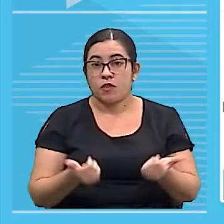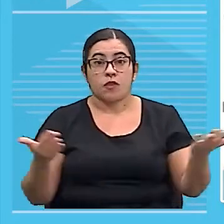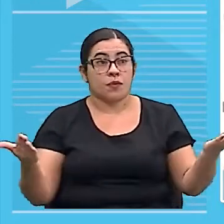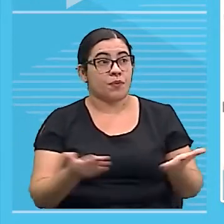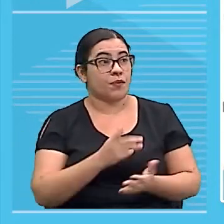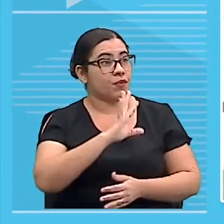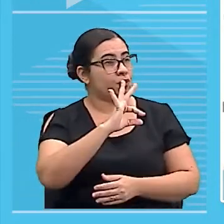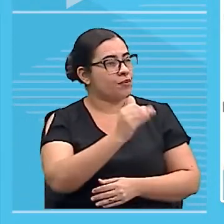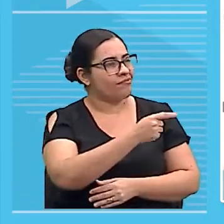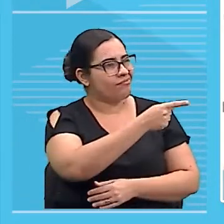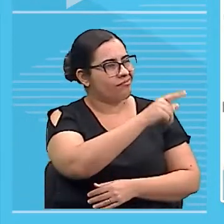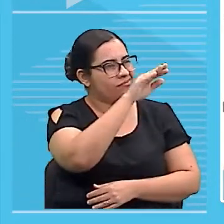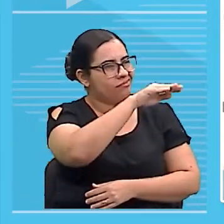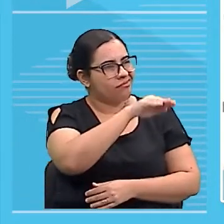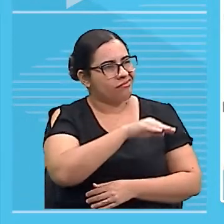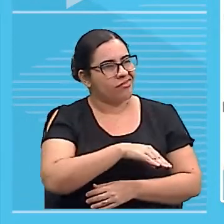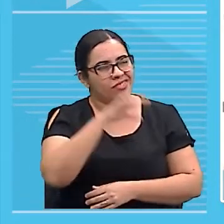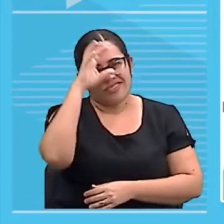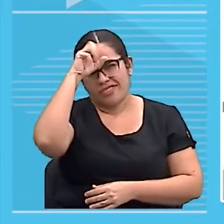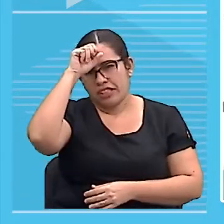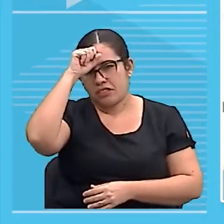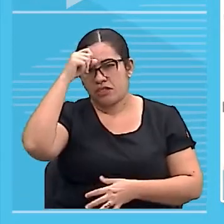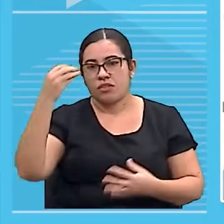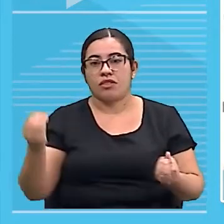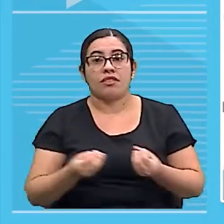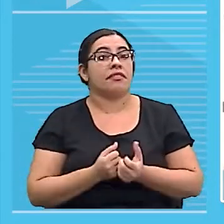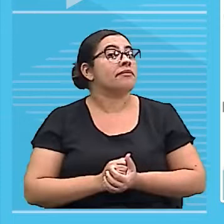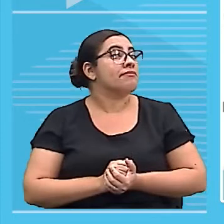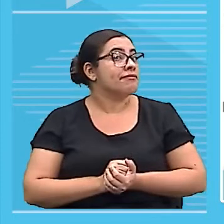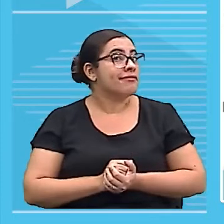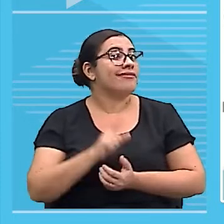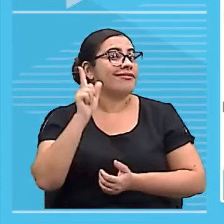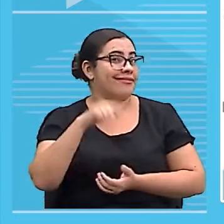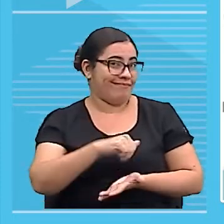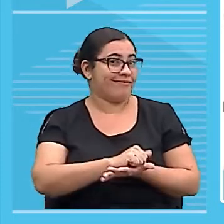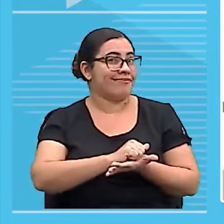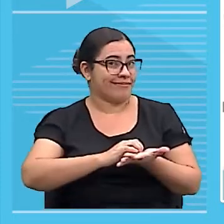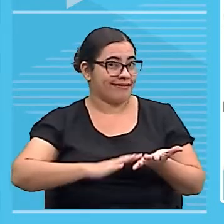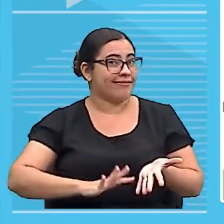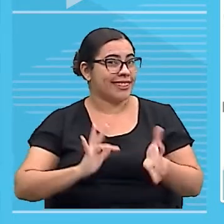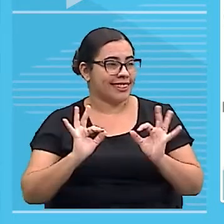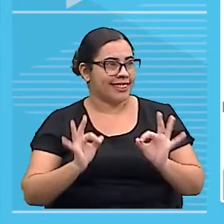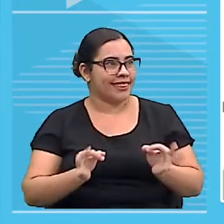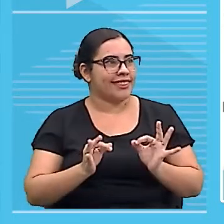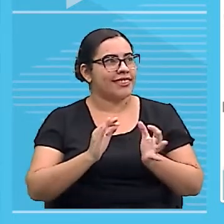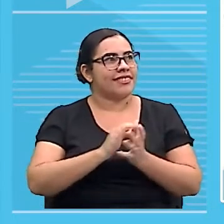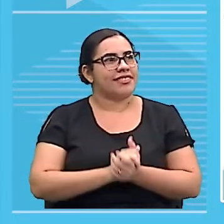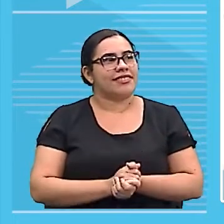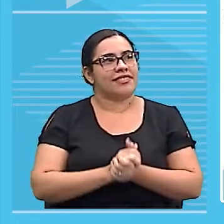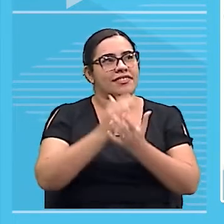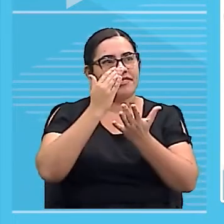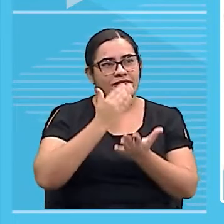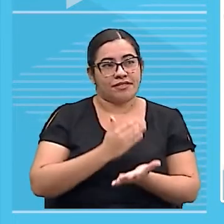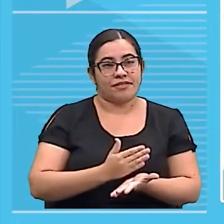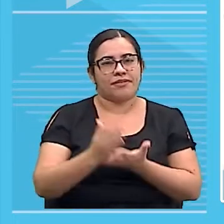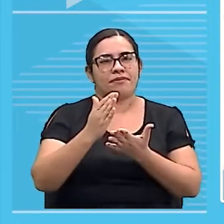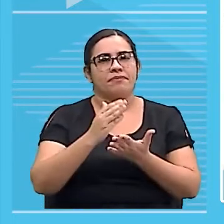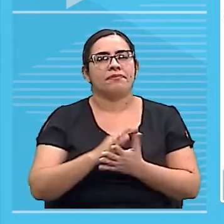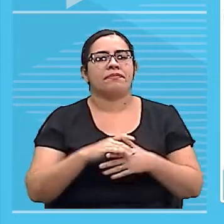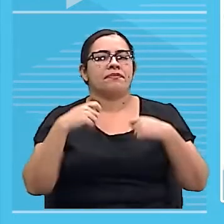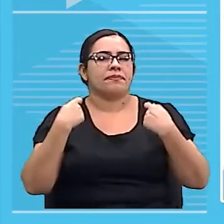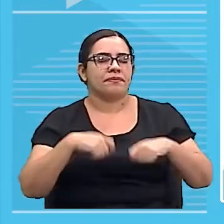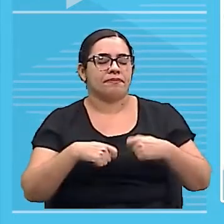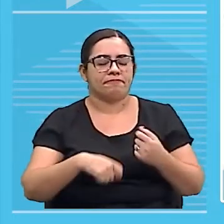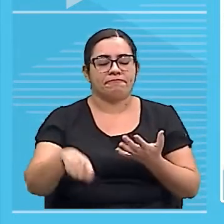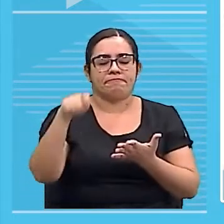a gente vai estar trabalhando através de atividades Tá bom então começando a nossa linha prepara lá